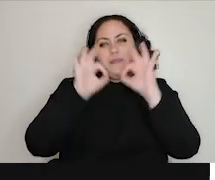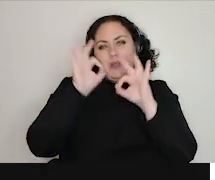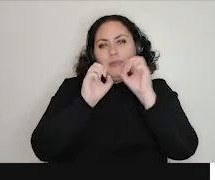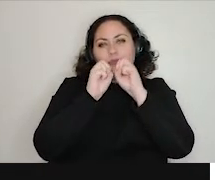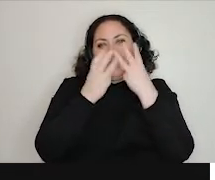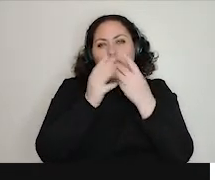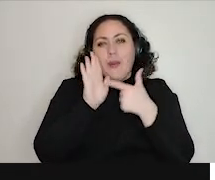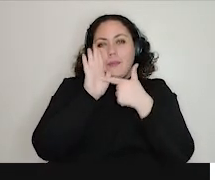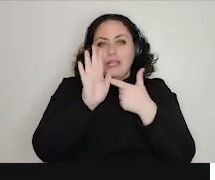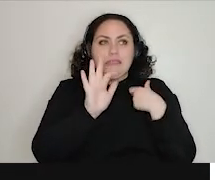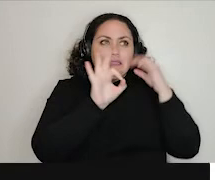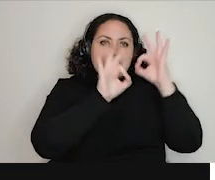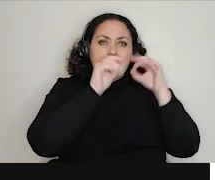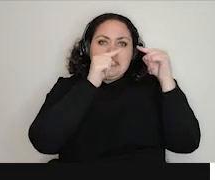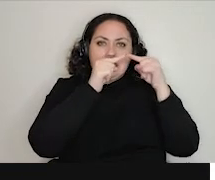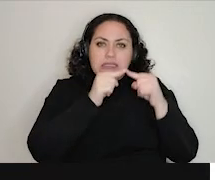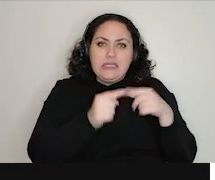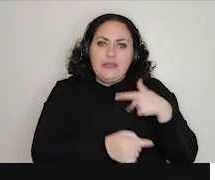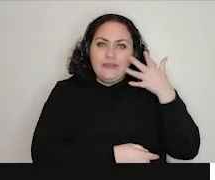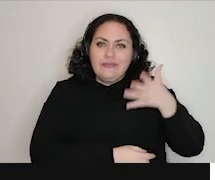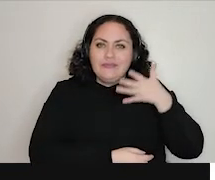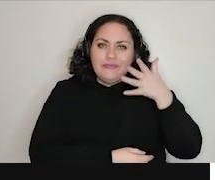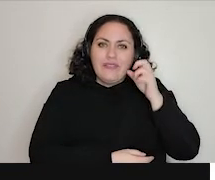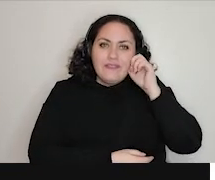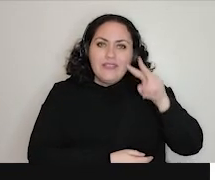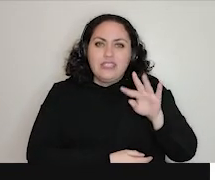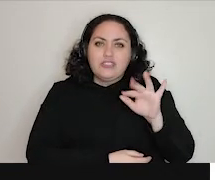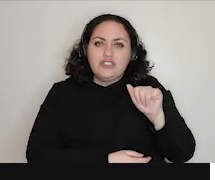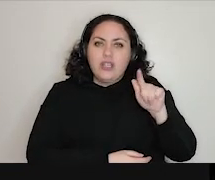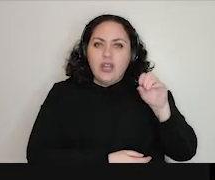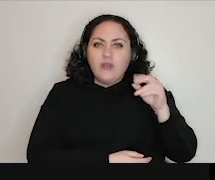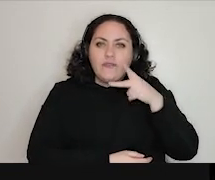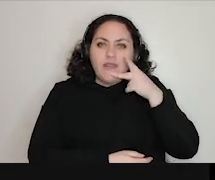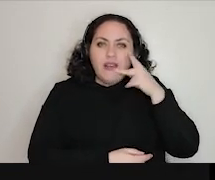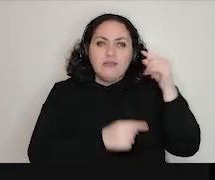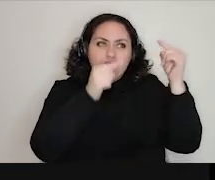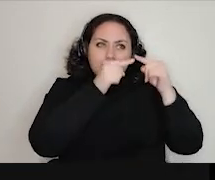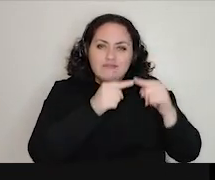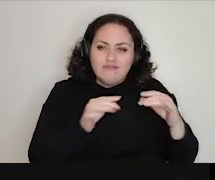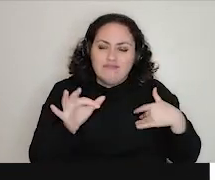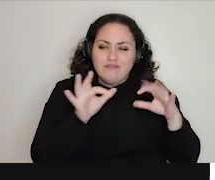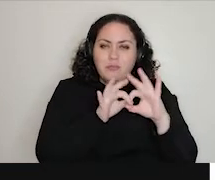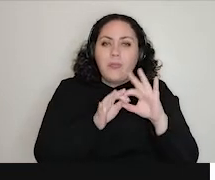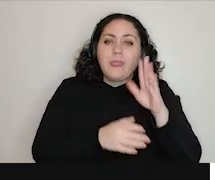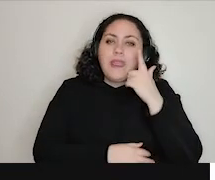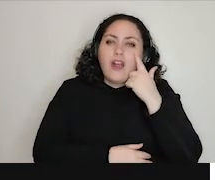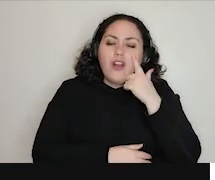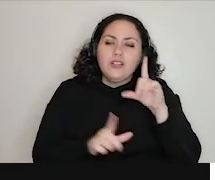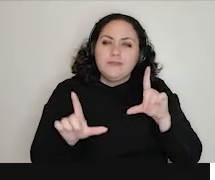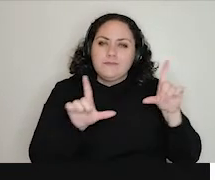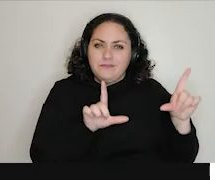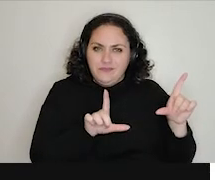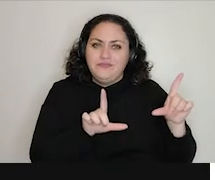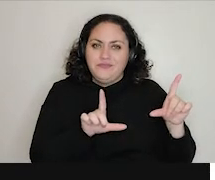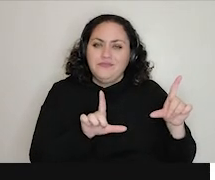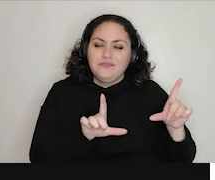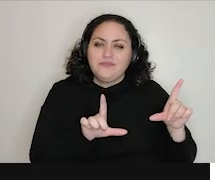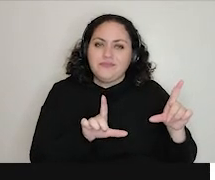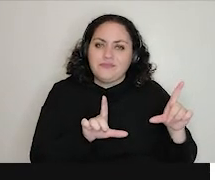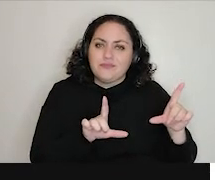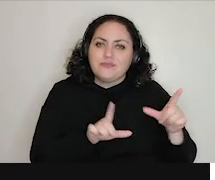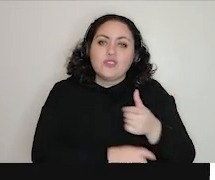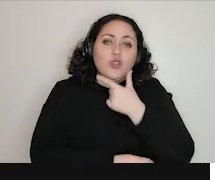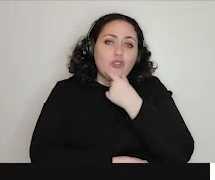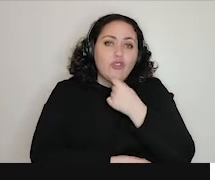eu tinha preparado uma apresentação e agora eu estou ajustando de acordo com as falas que eu vi o Tiago trazendo, né? Basta a gente observar